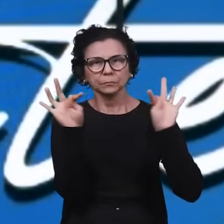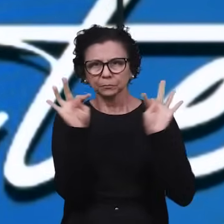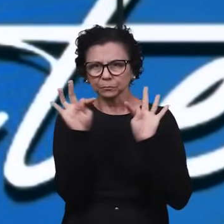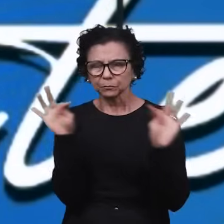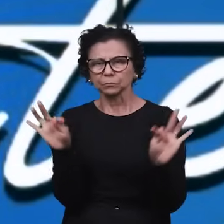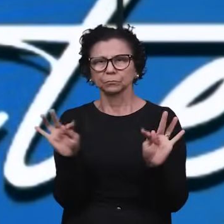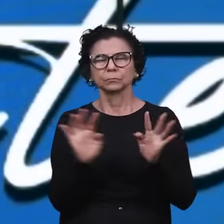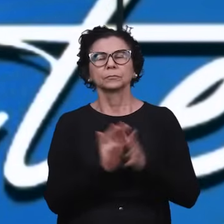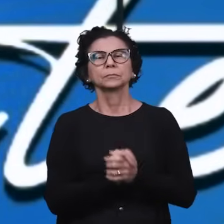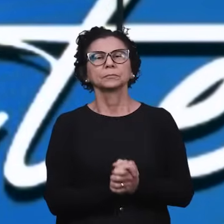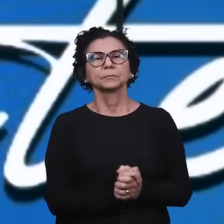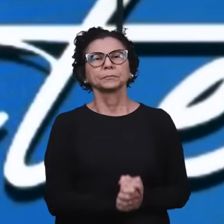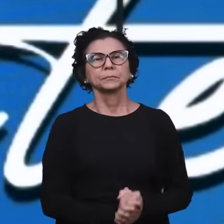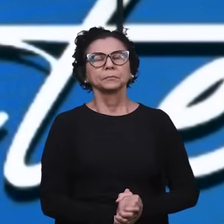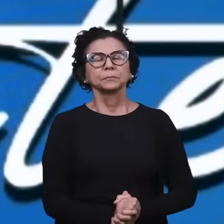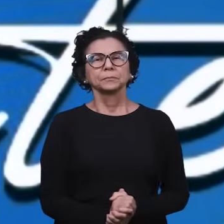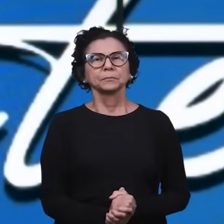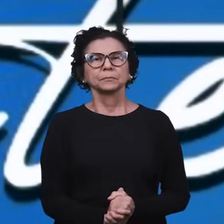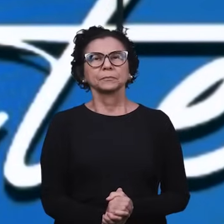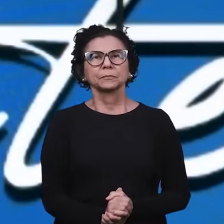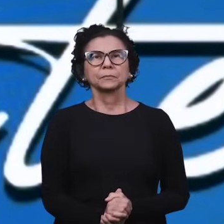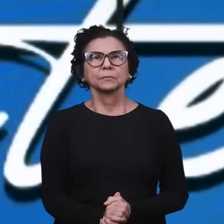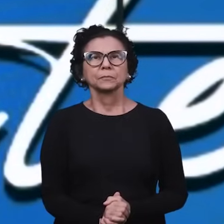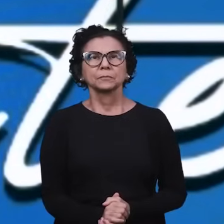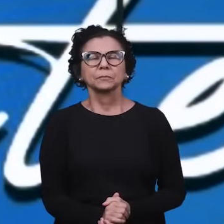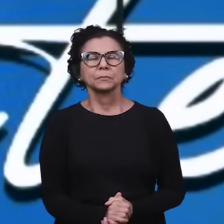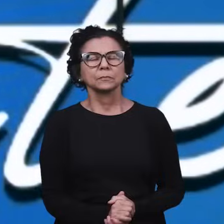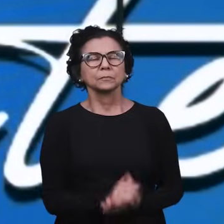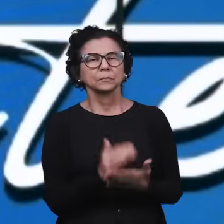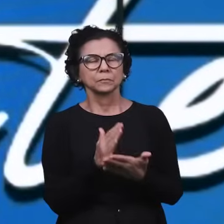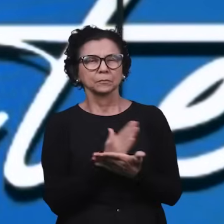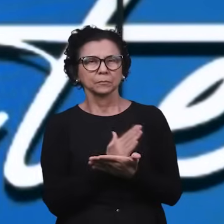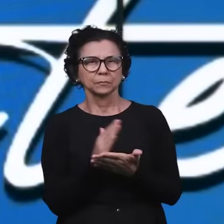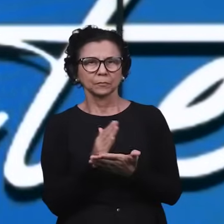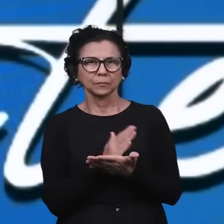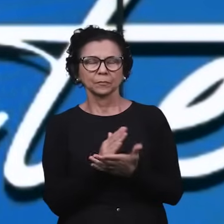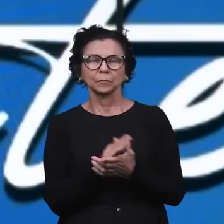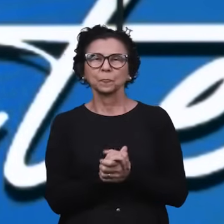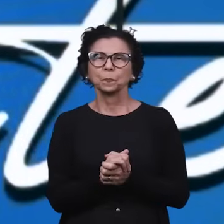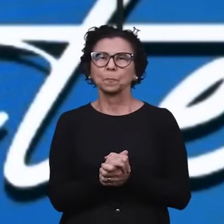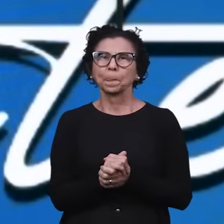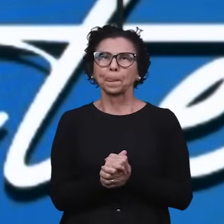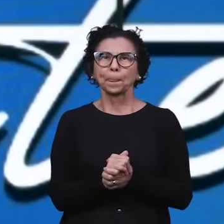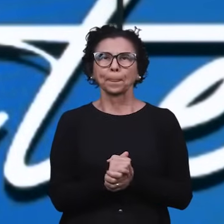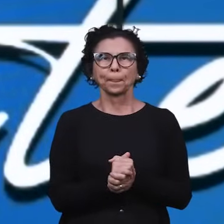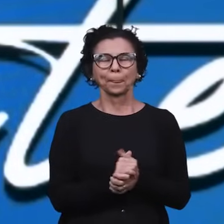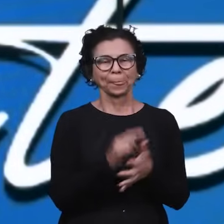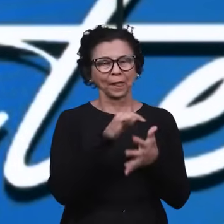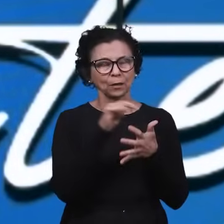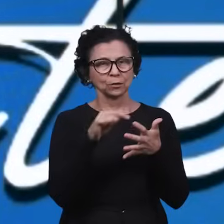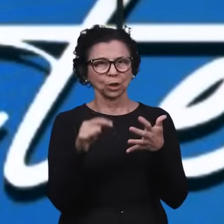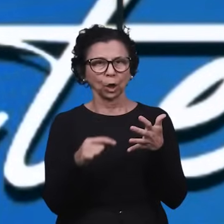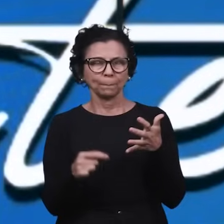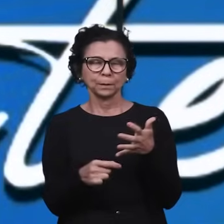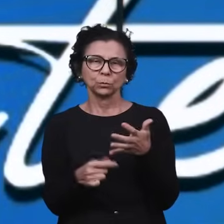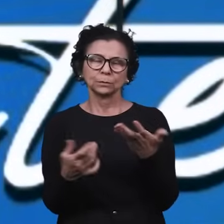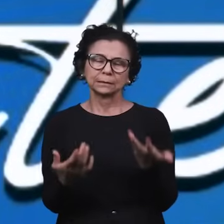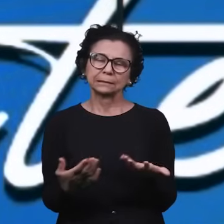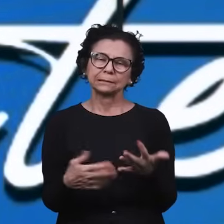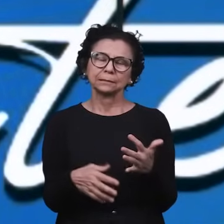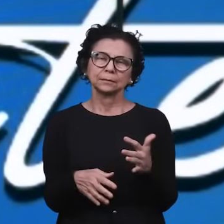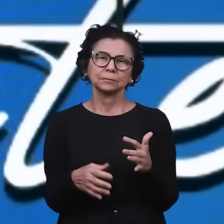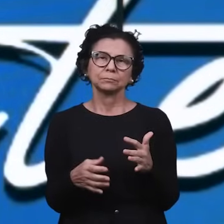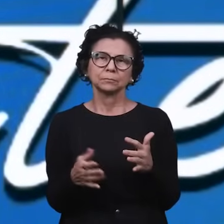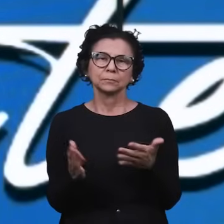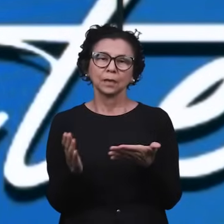das pessoas. E nós já fizemos aqui algumas abordagens sobre a ética do crente, levando em conta, inclusive, até